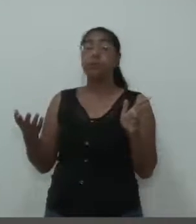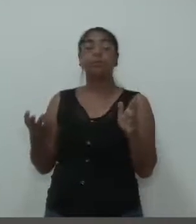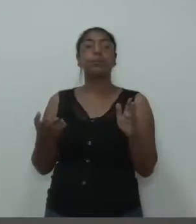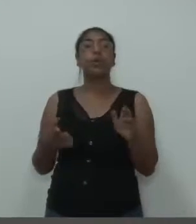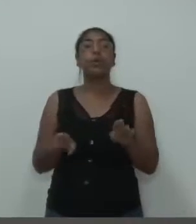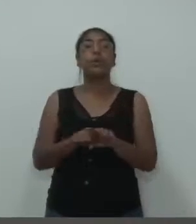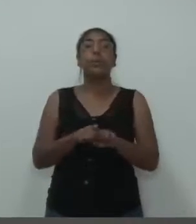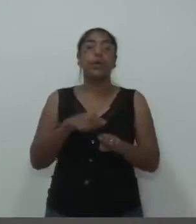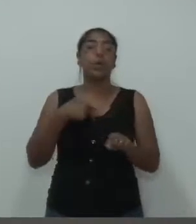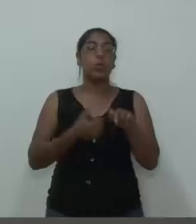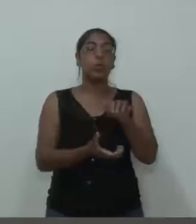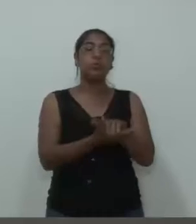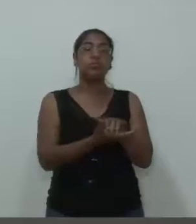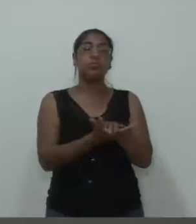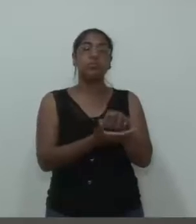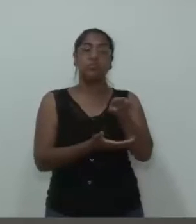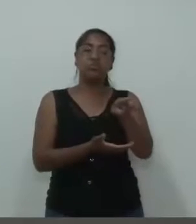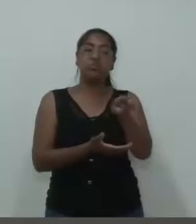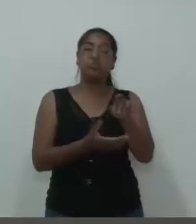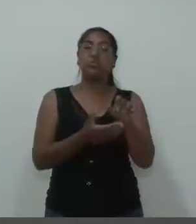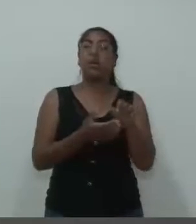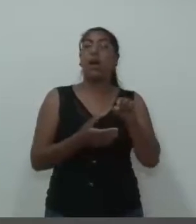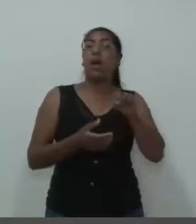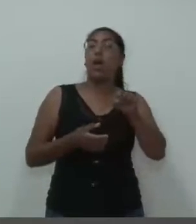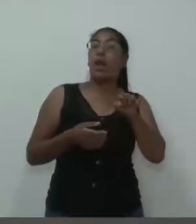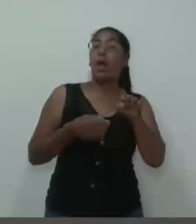os profissionais que estiveram aqui presentes, porque eu acho que é uma